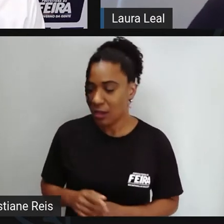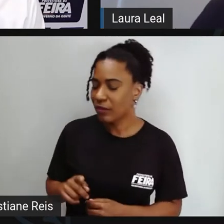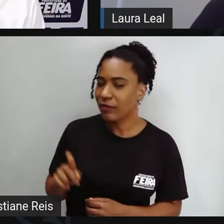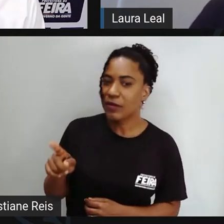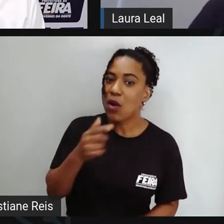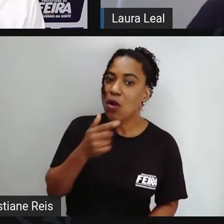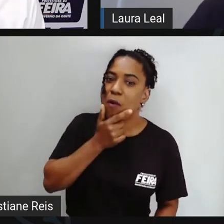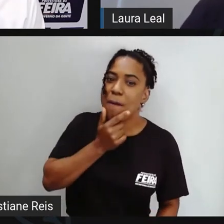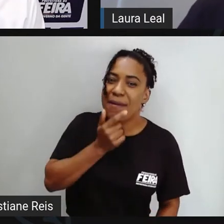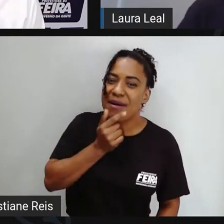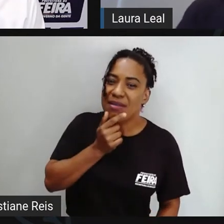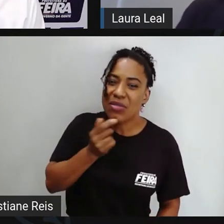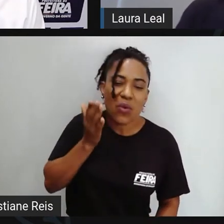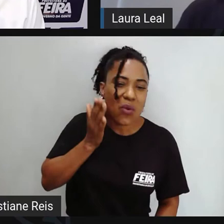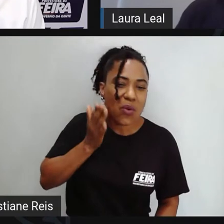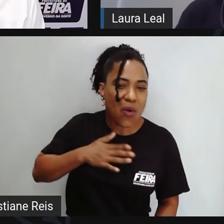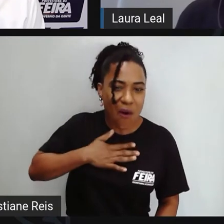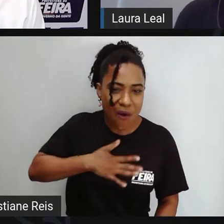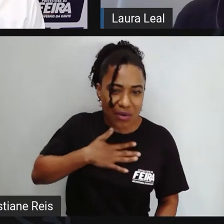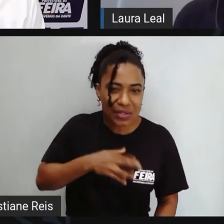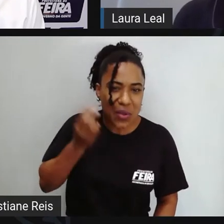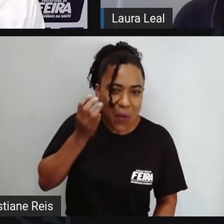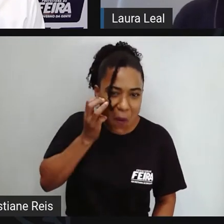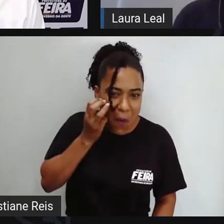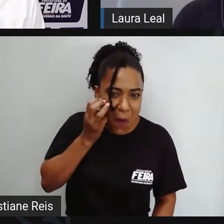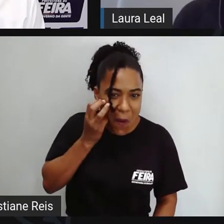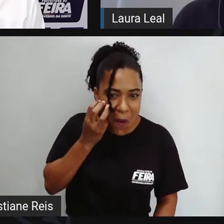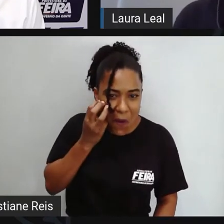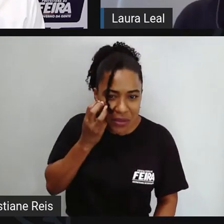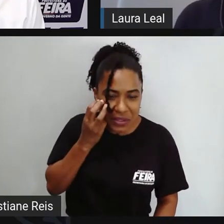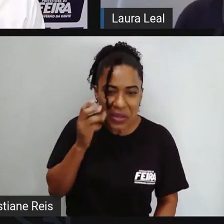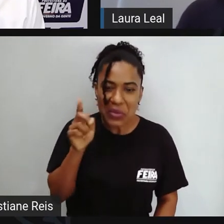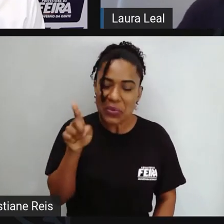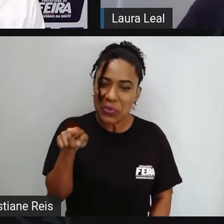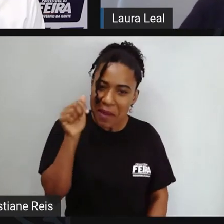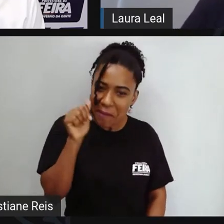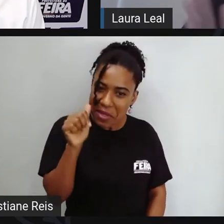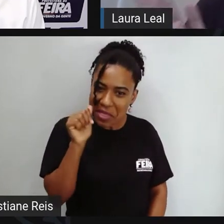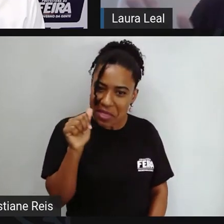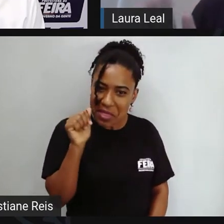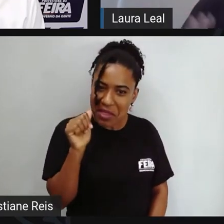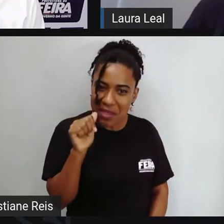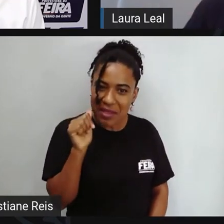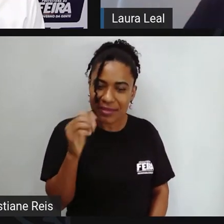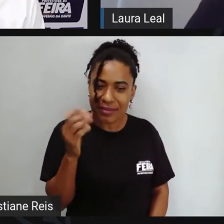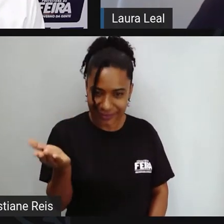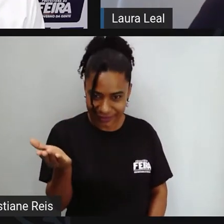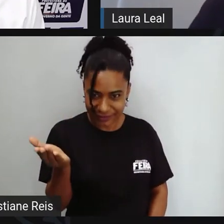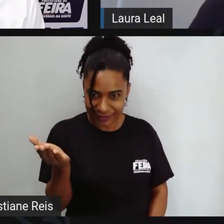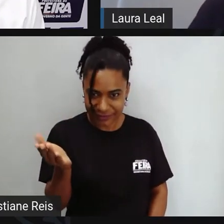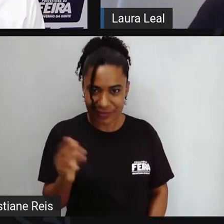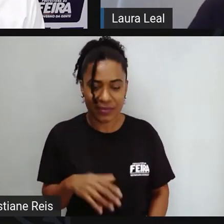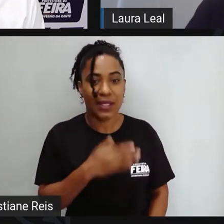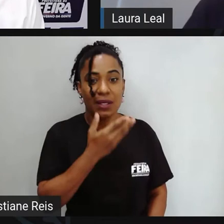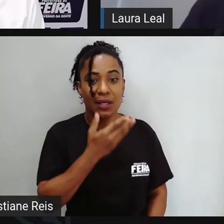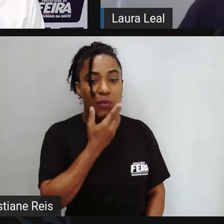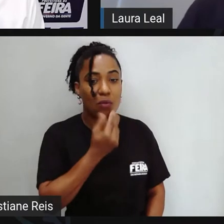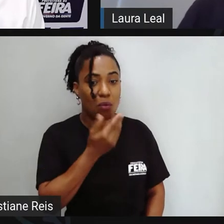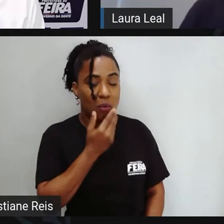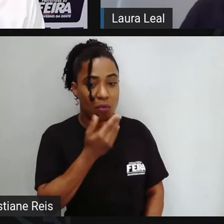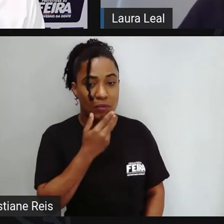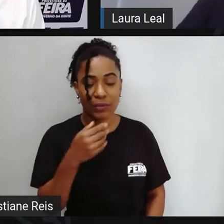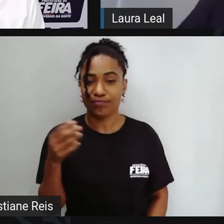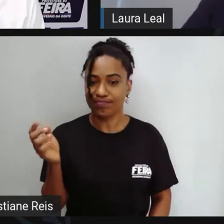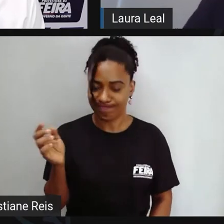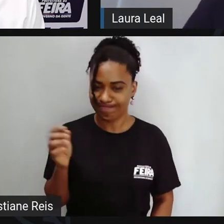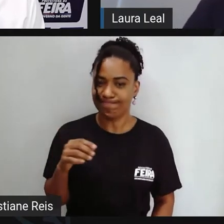é menininha. Um homossexual, ele é problemático, principalmente se ele for afeminado.